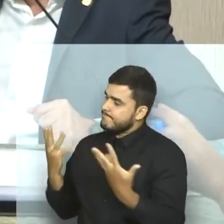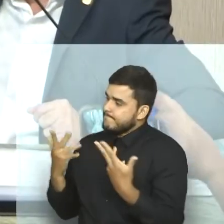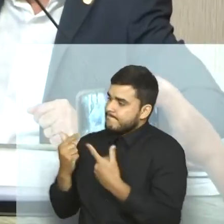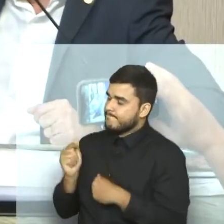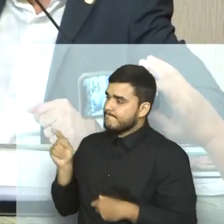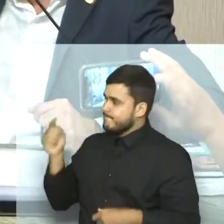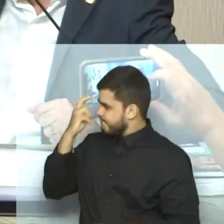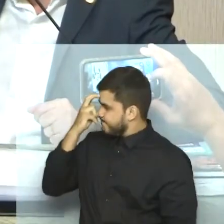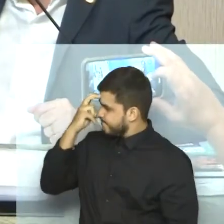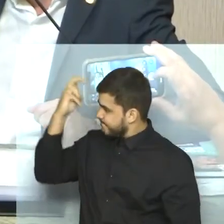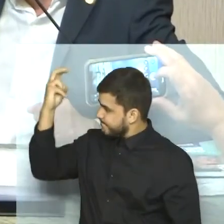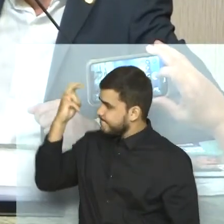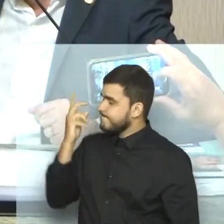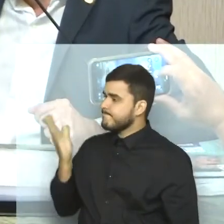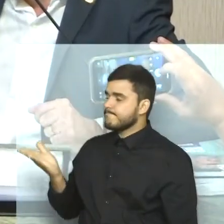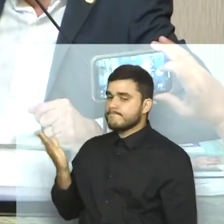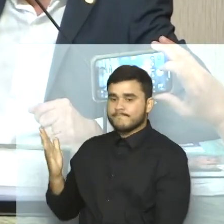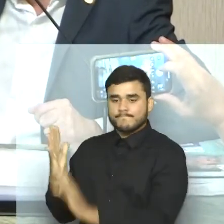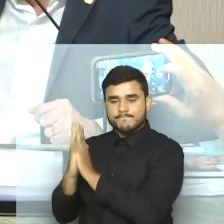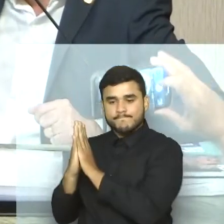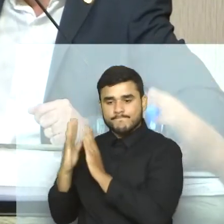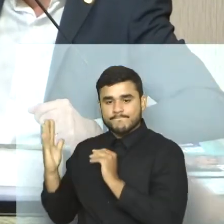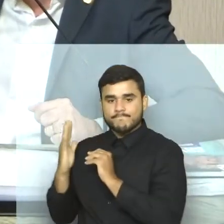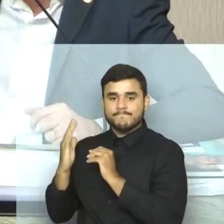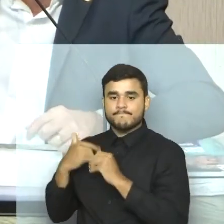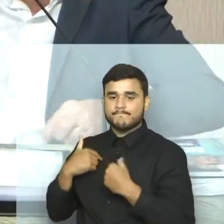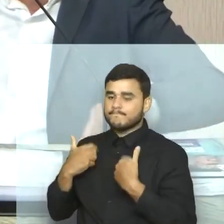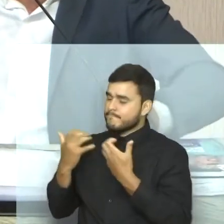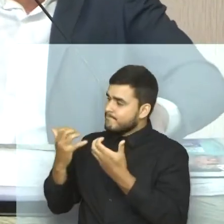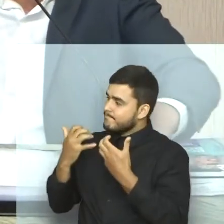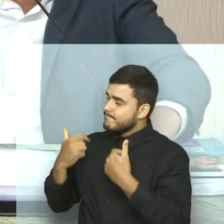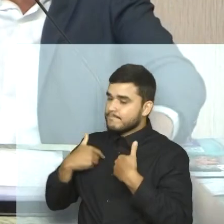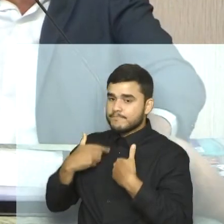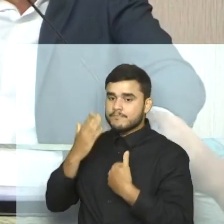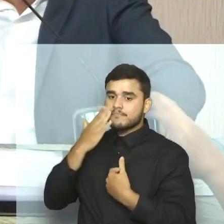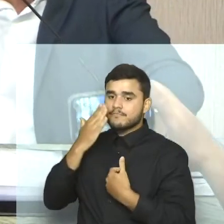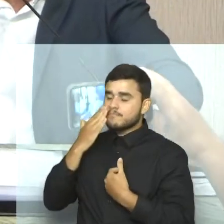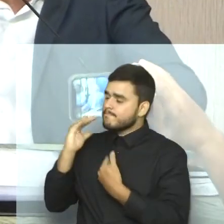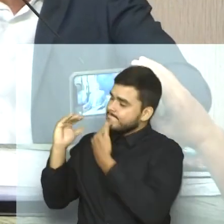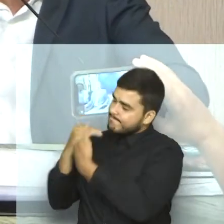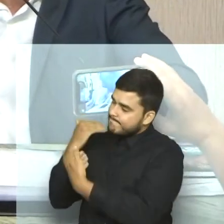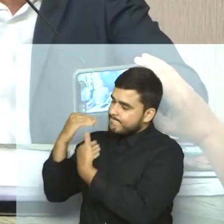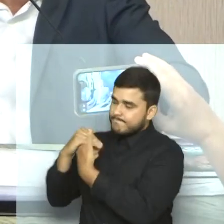fonte que nos inspira, que nos transforma, que nos dá muito